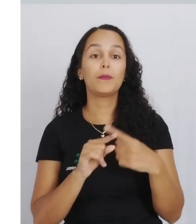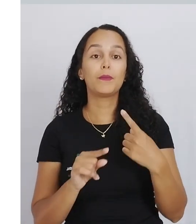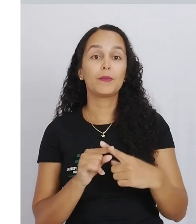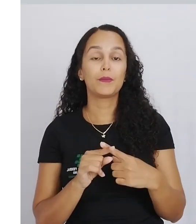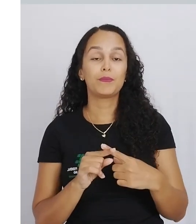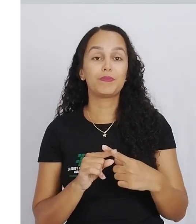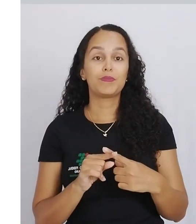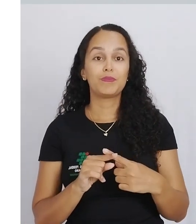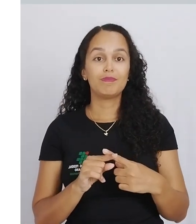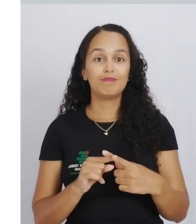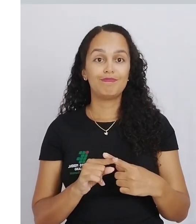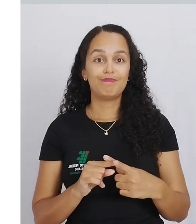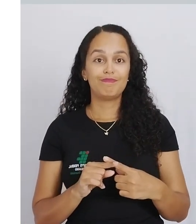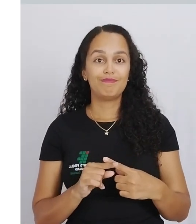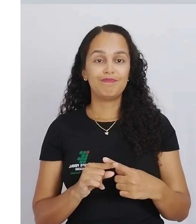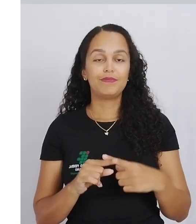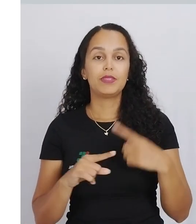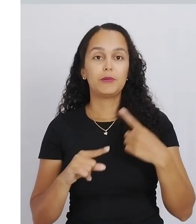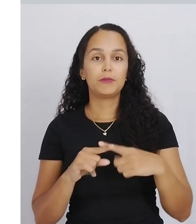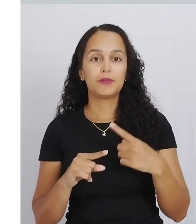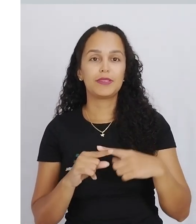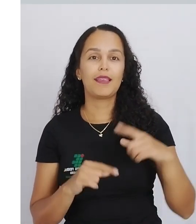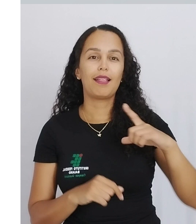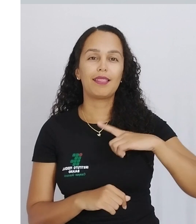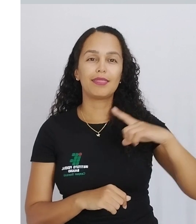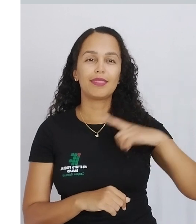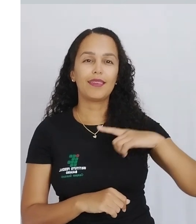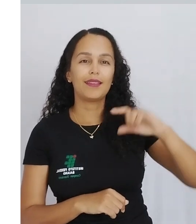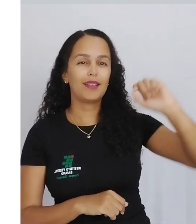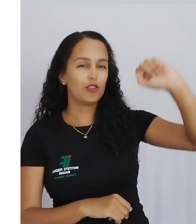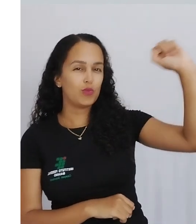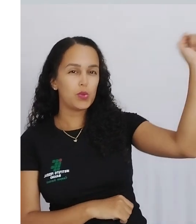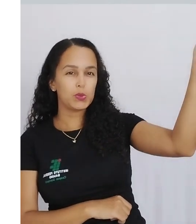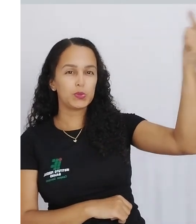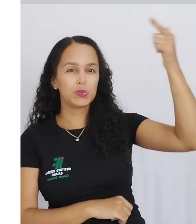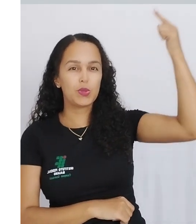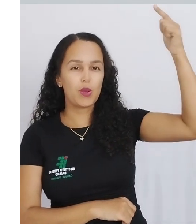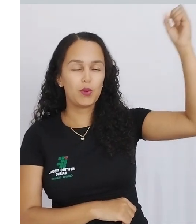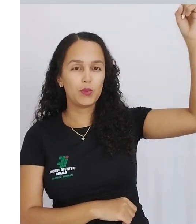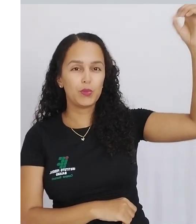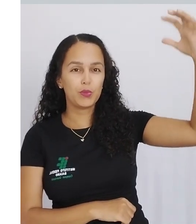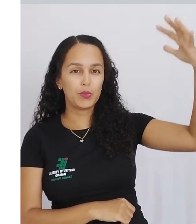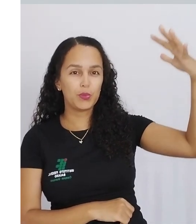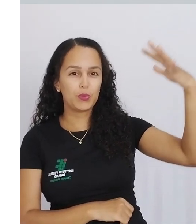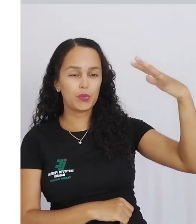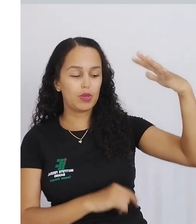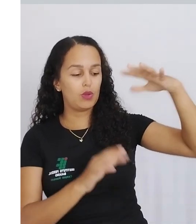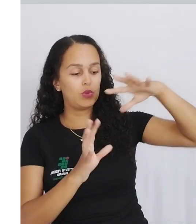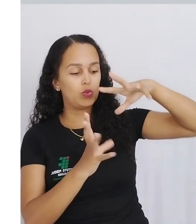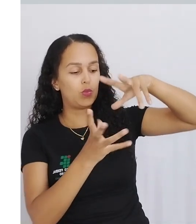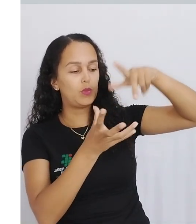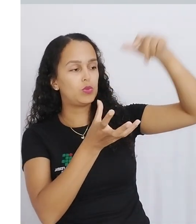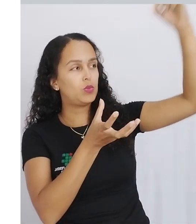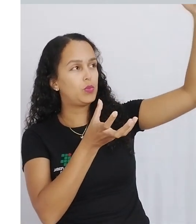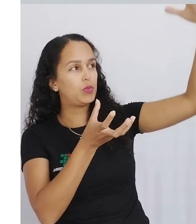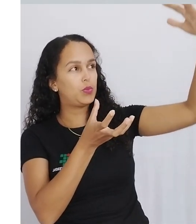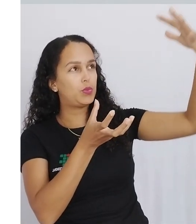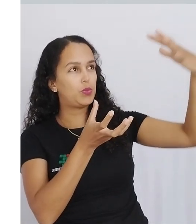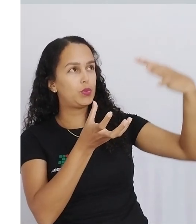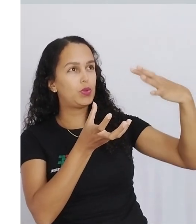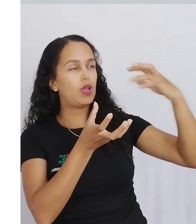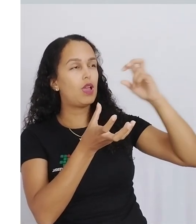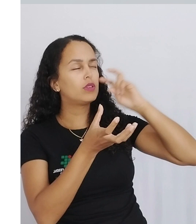estar atrelada justamente a aos raios, né, solares que quando incidem no nosso